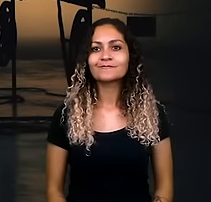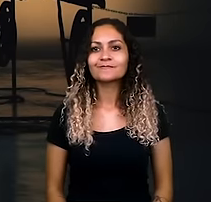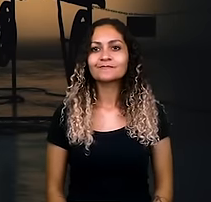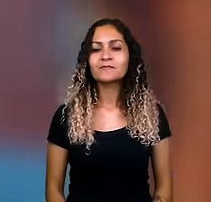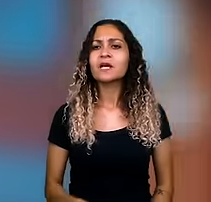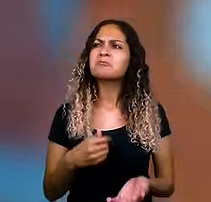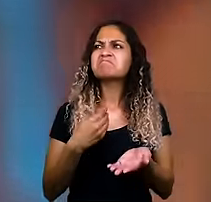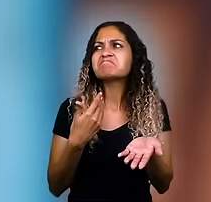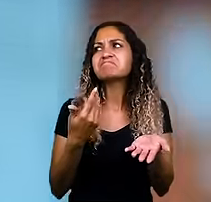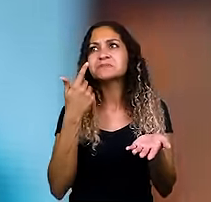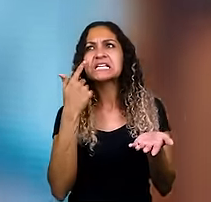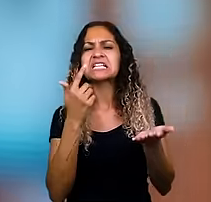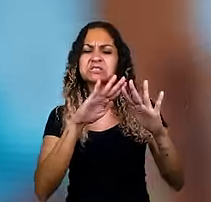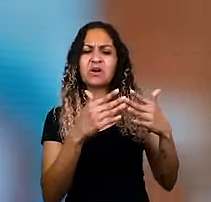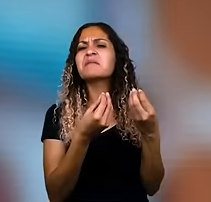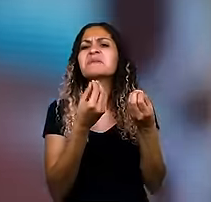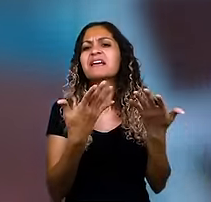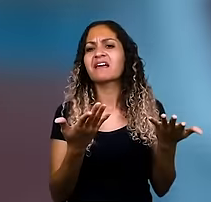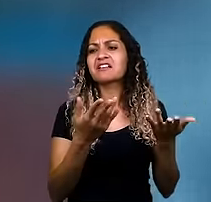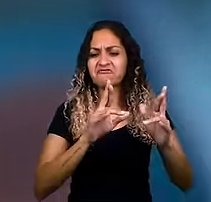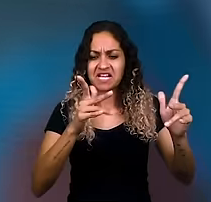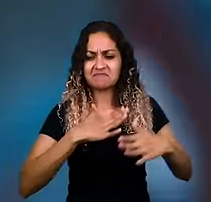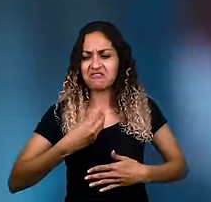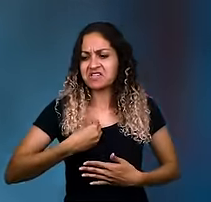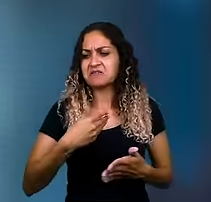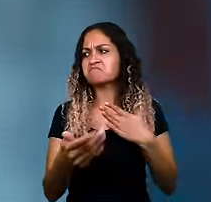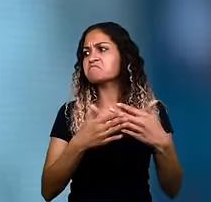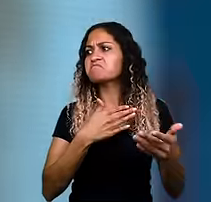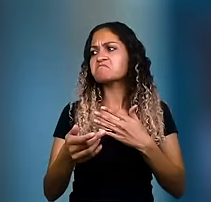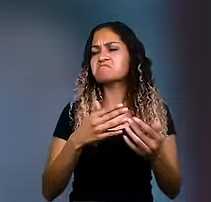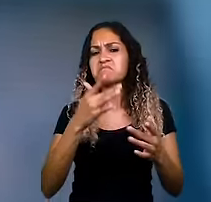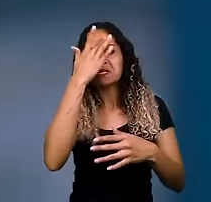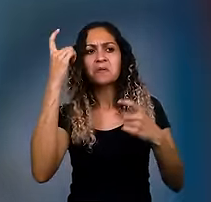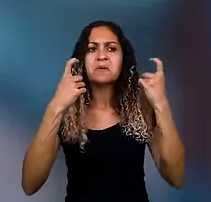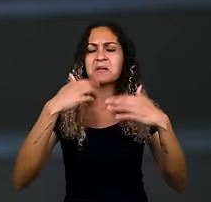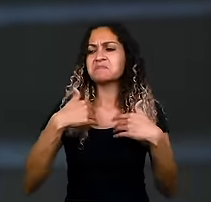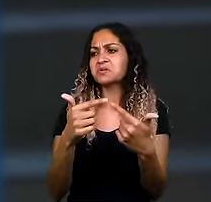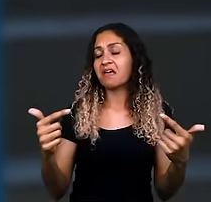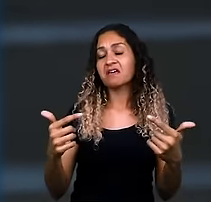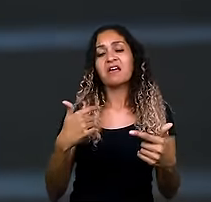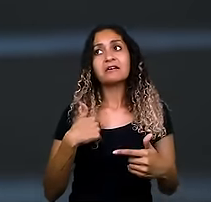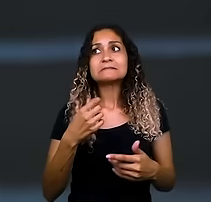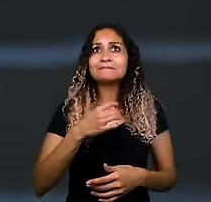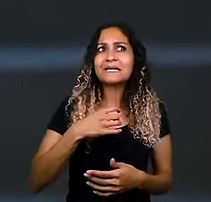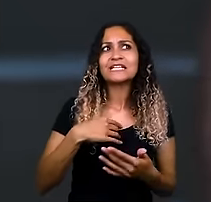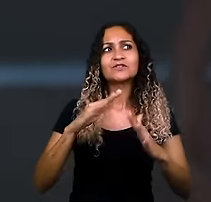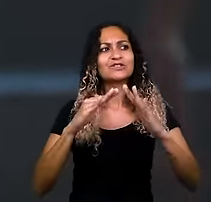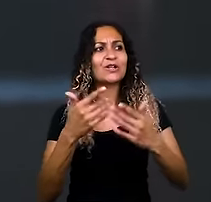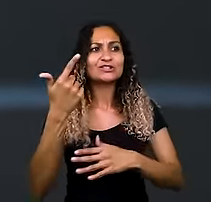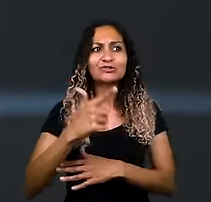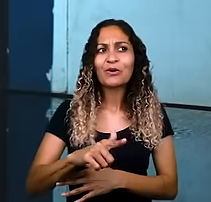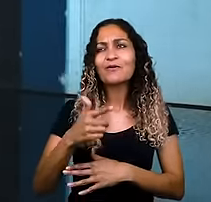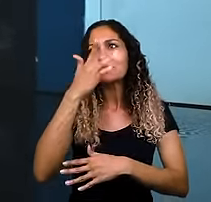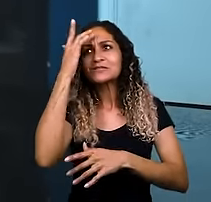desconfortável. Só comecei, tipo, escola não faz diferença, então ninguém se importa, então vou pra ali. Fiquei com bastante receio de entrar numa